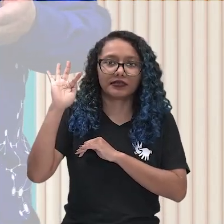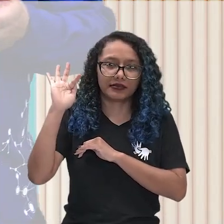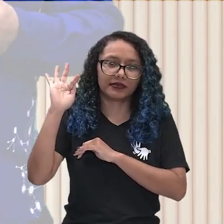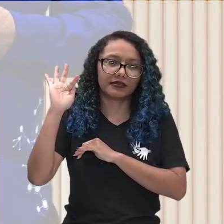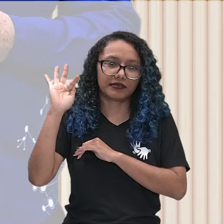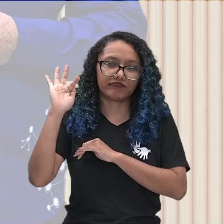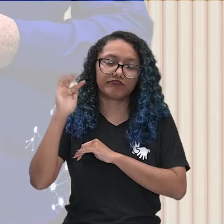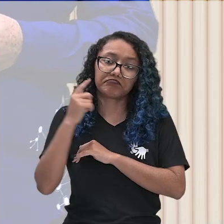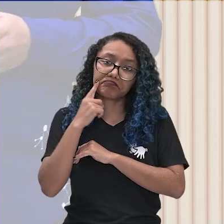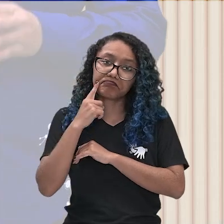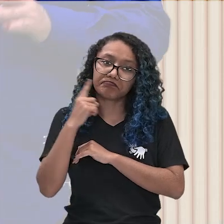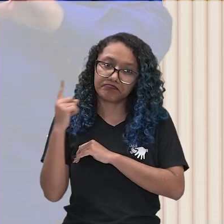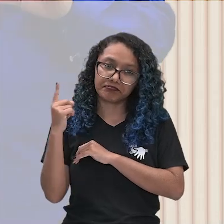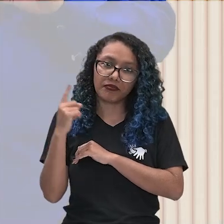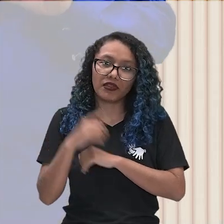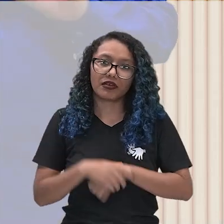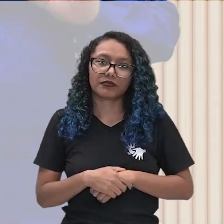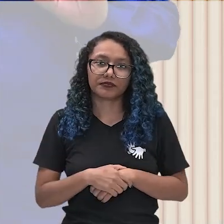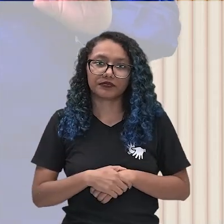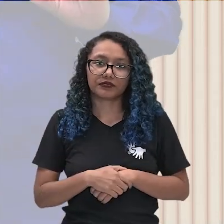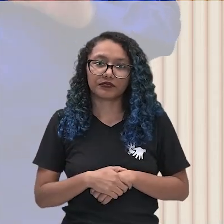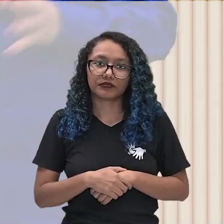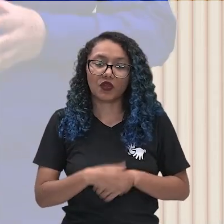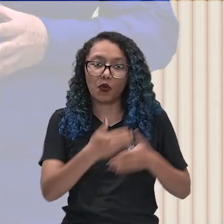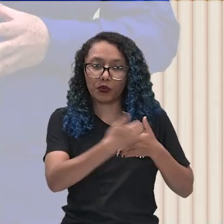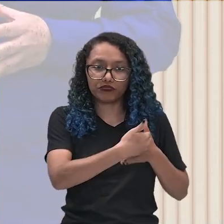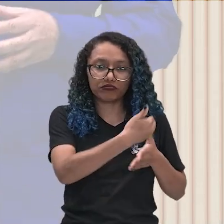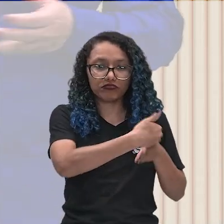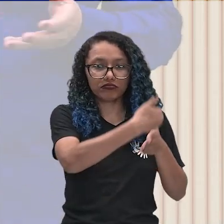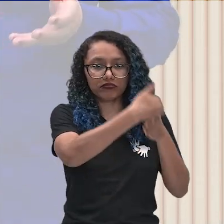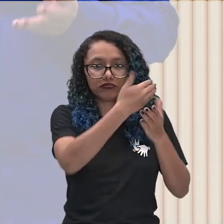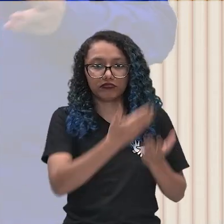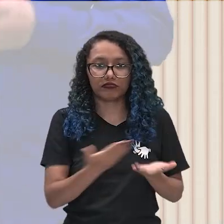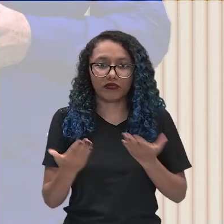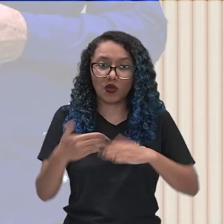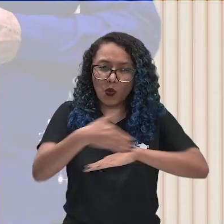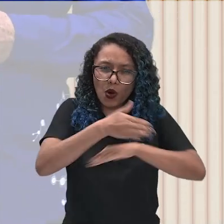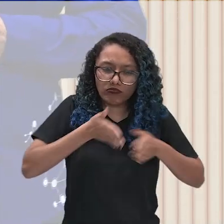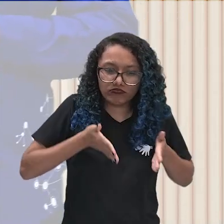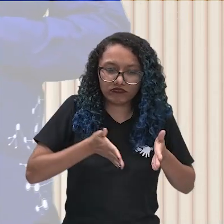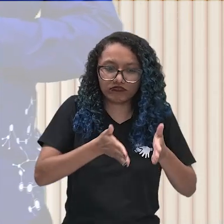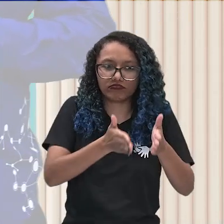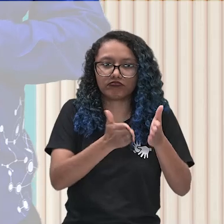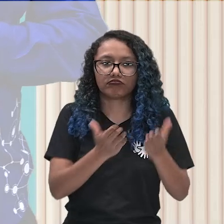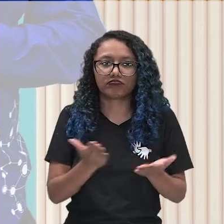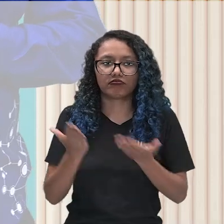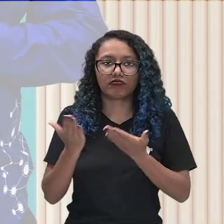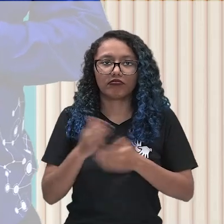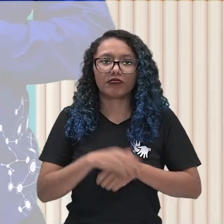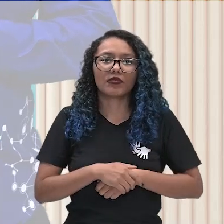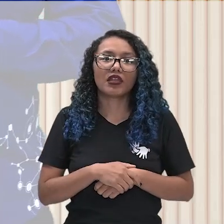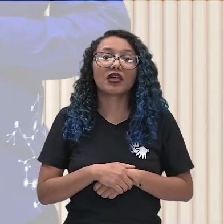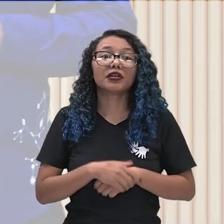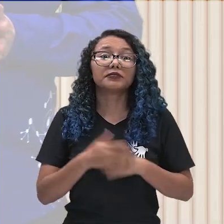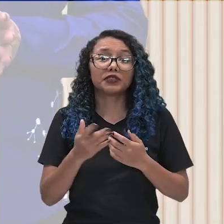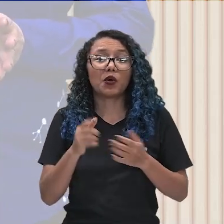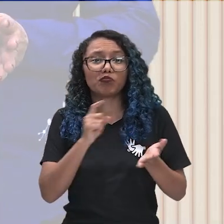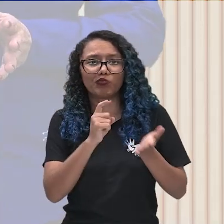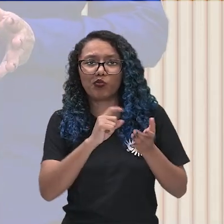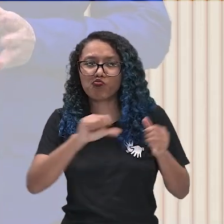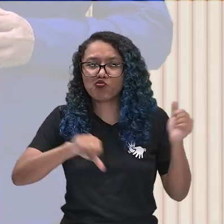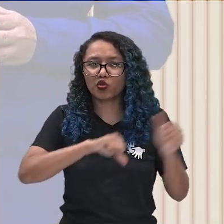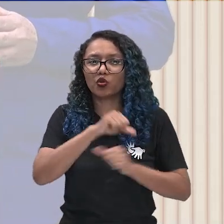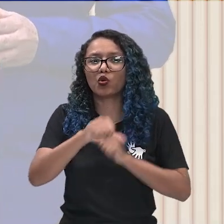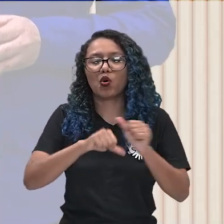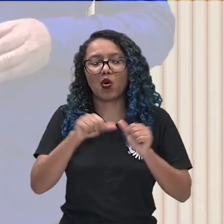corredor do grafite que vocês estão vendo aí, uma parte desse corredor que diz o seguinte: o grafite mudou a comunidade e a vida por